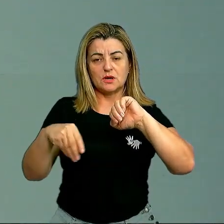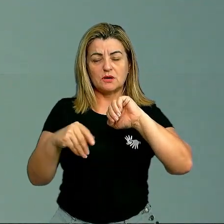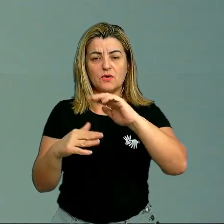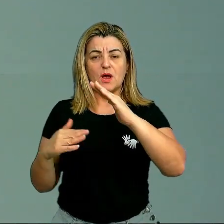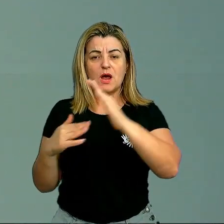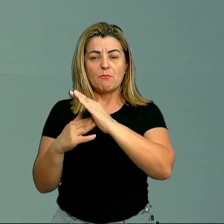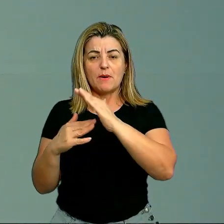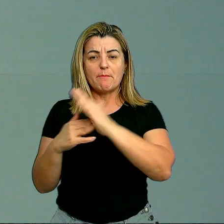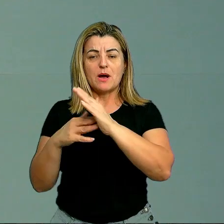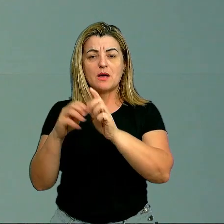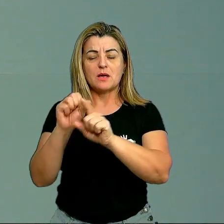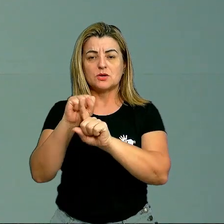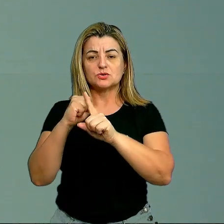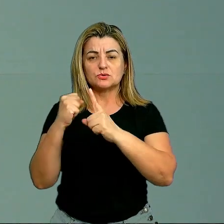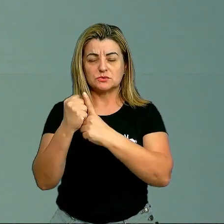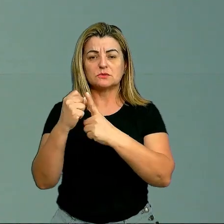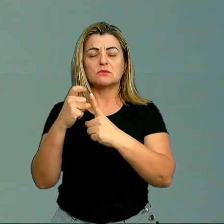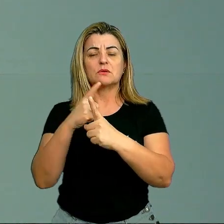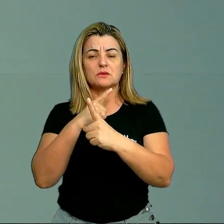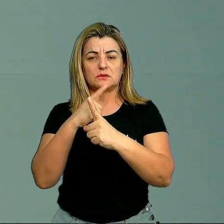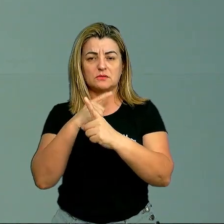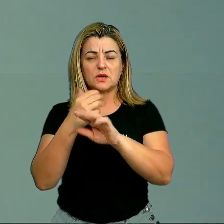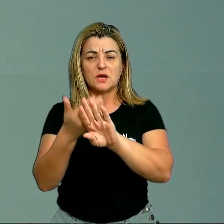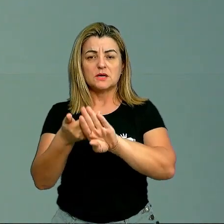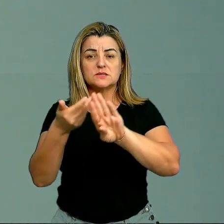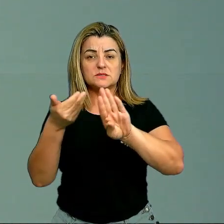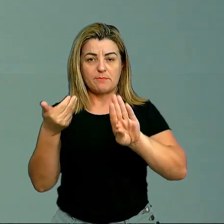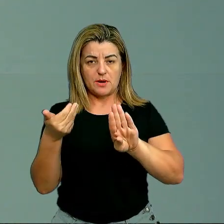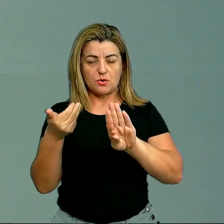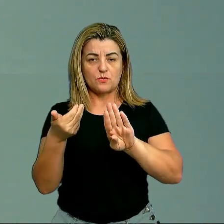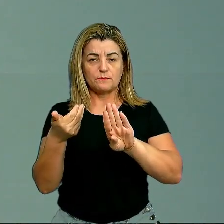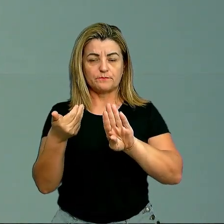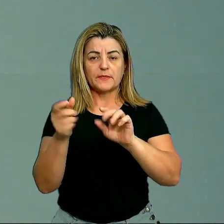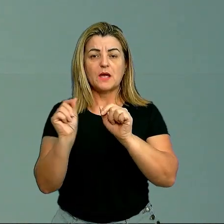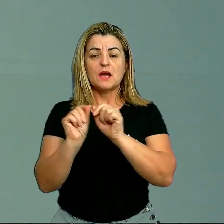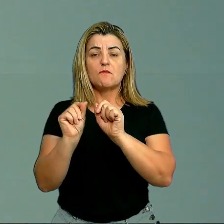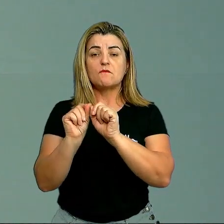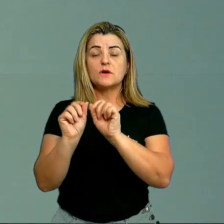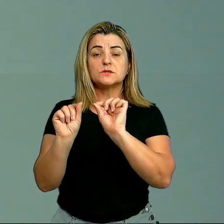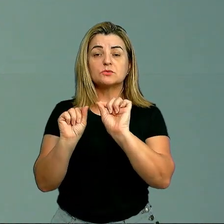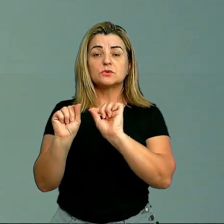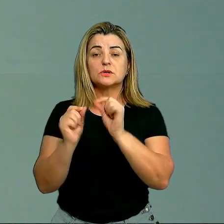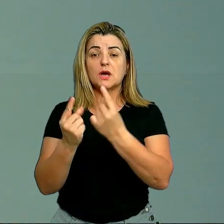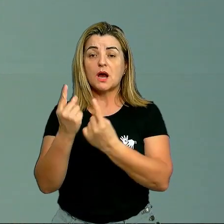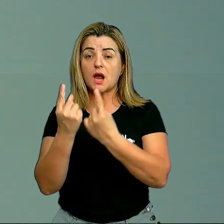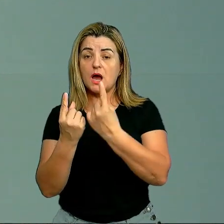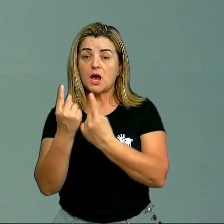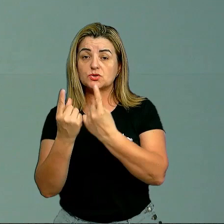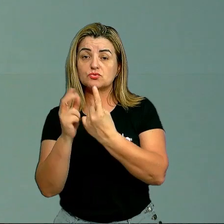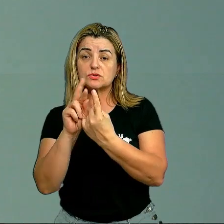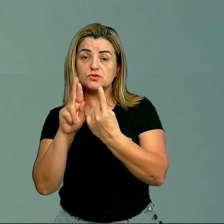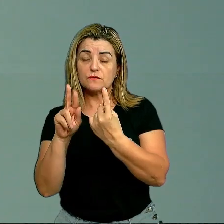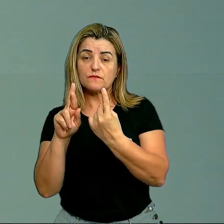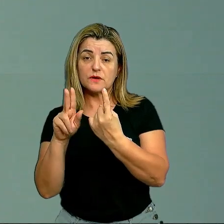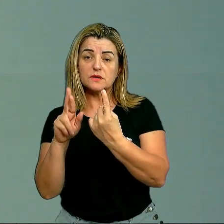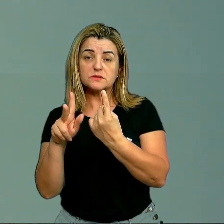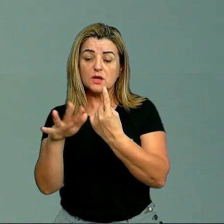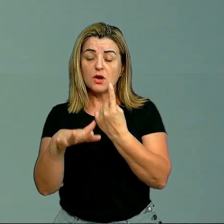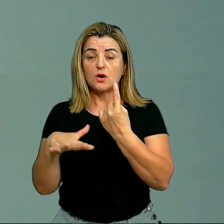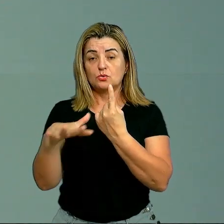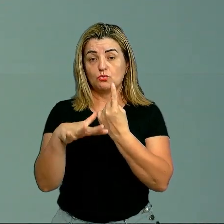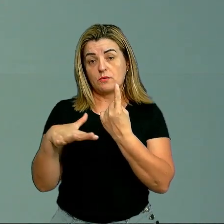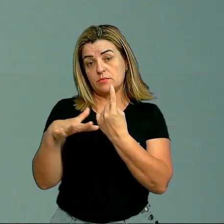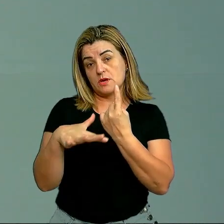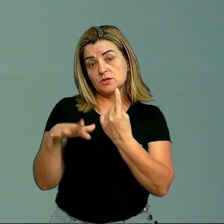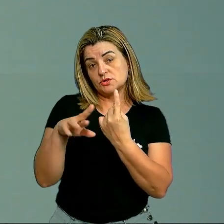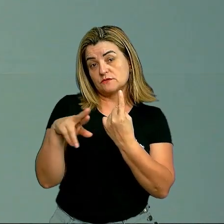barreira geográfica existiu entre essa espécie que separou elas, fazendo com que as duas se diferenciassem no ambiente